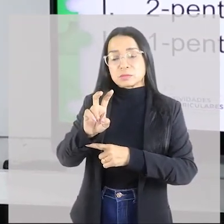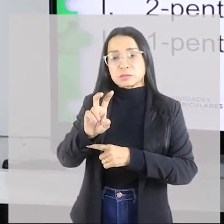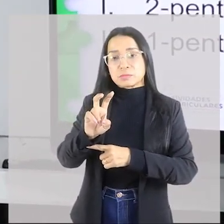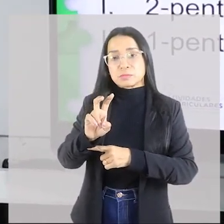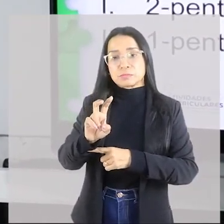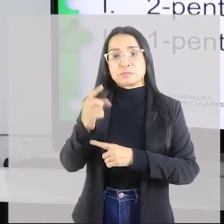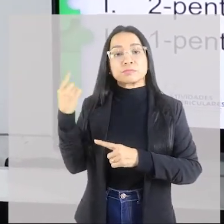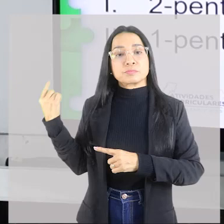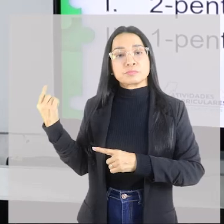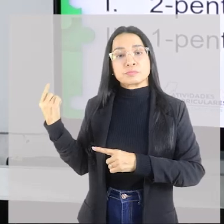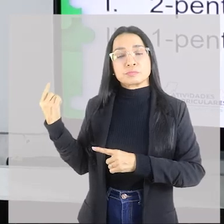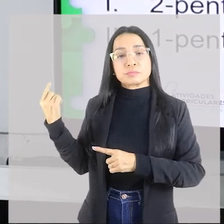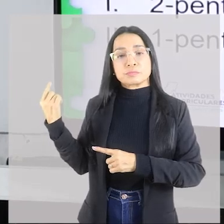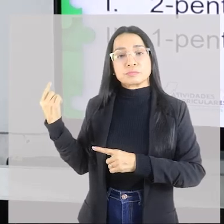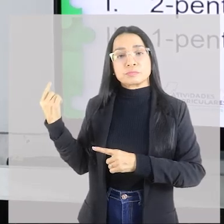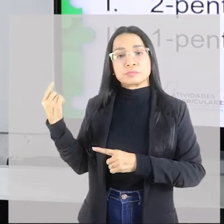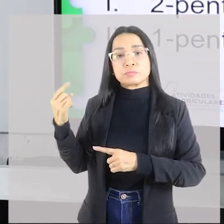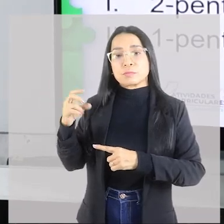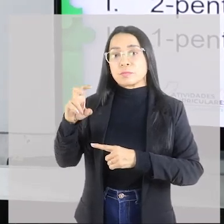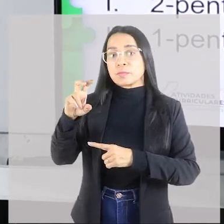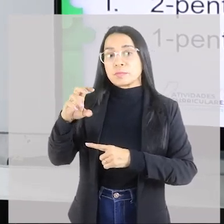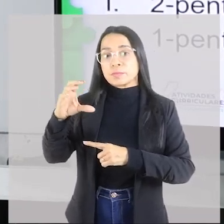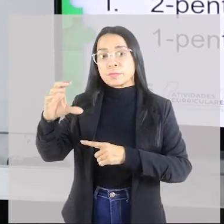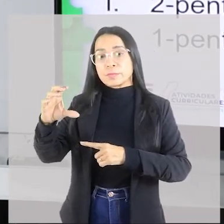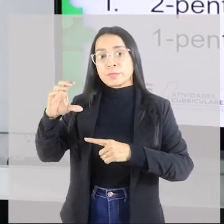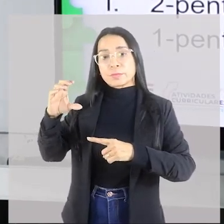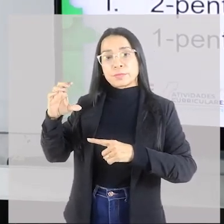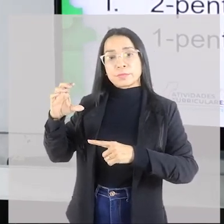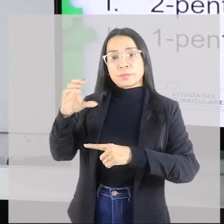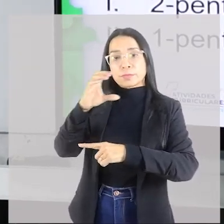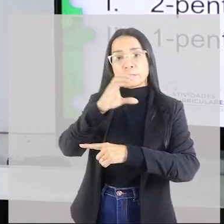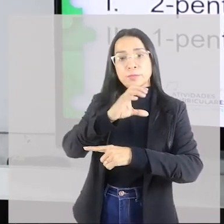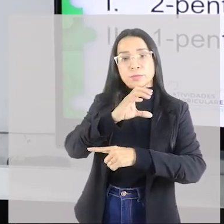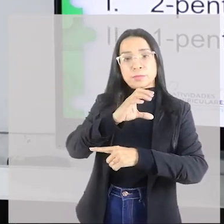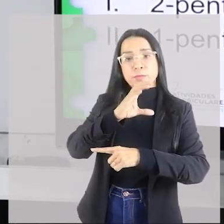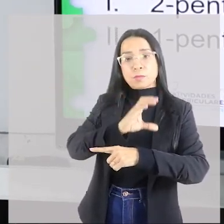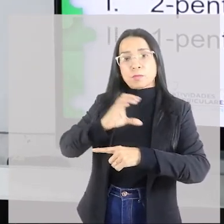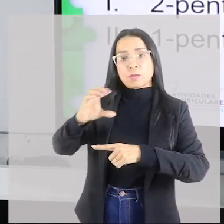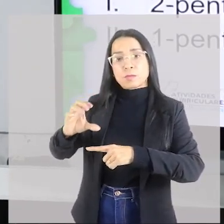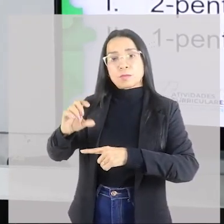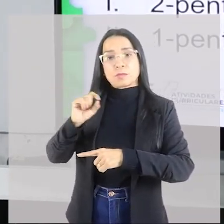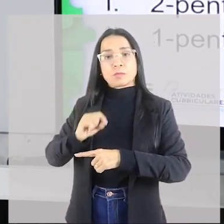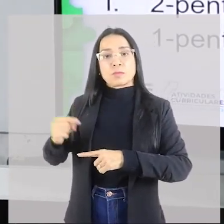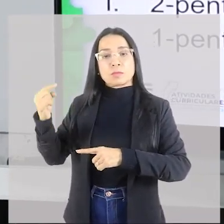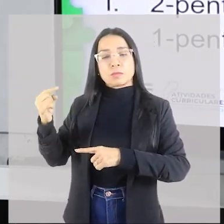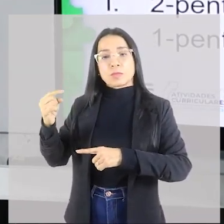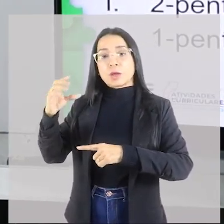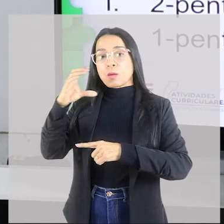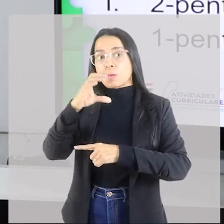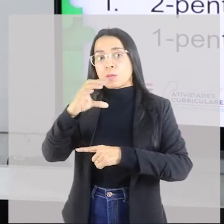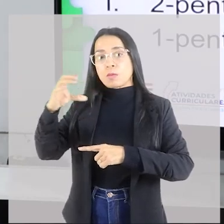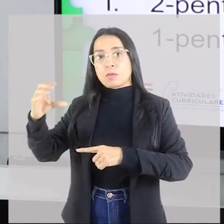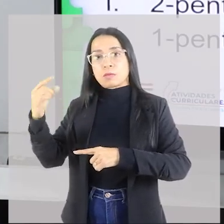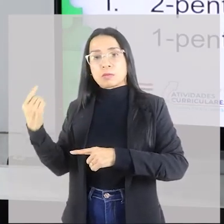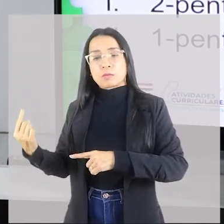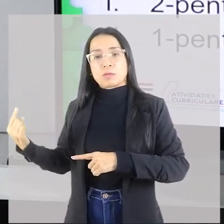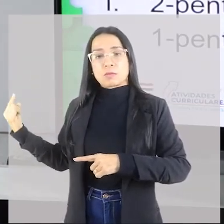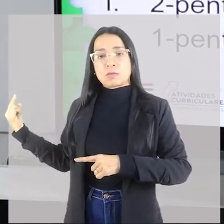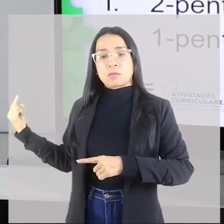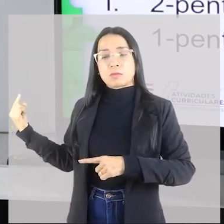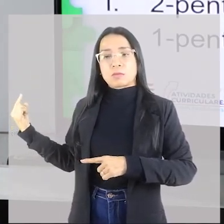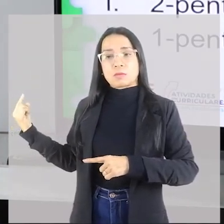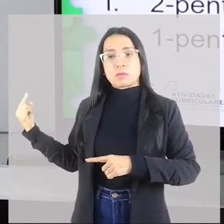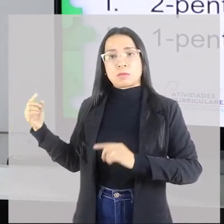Vou colocar um para cá. 1, 2, 3. Vou botar um para cá. 1, 2, 3, 4, 5. Show de